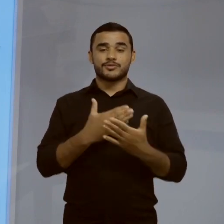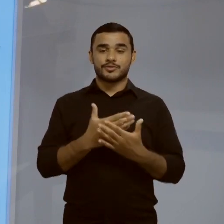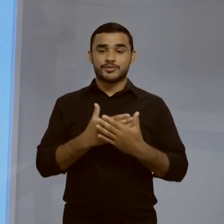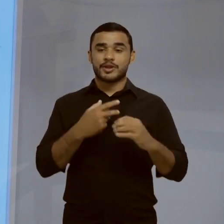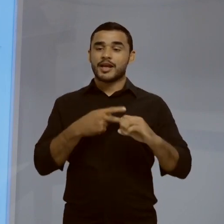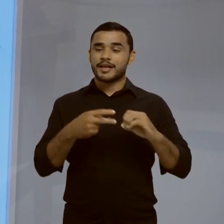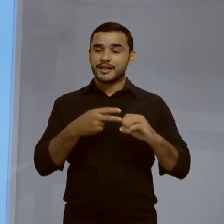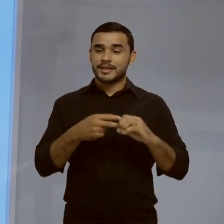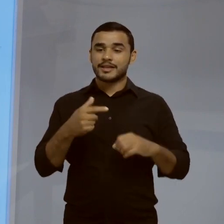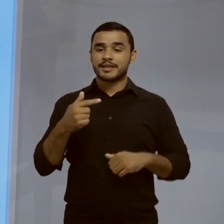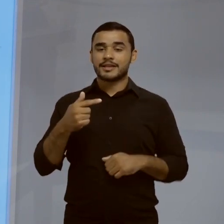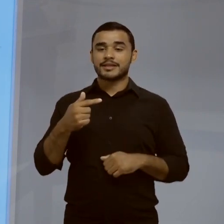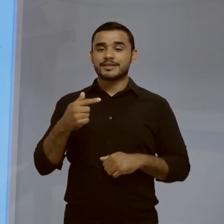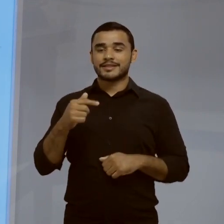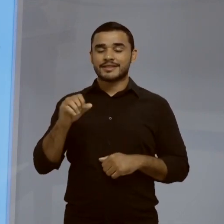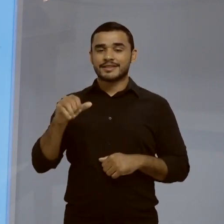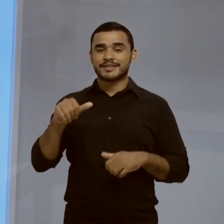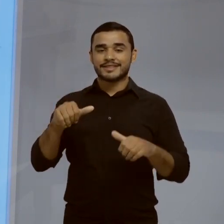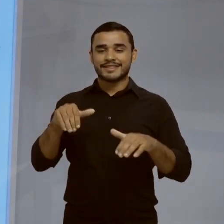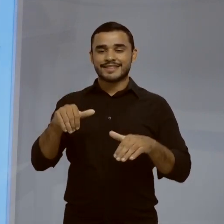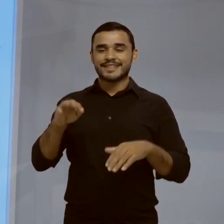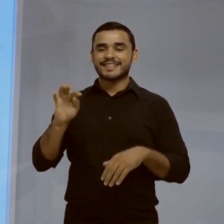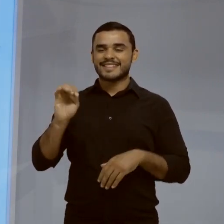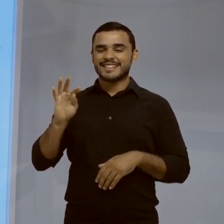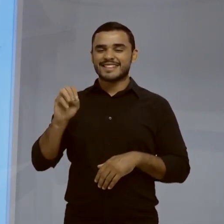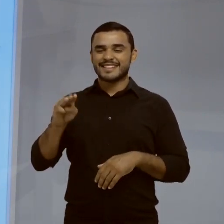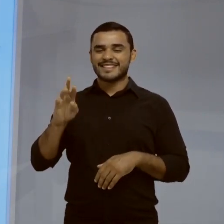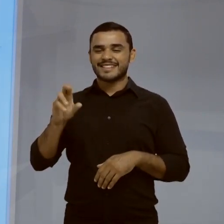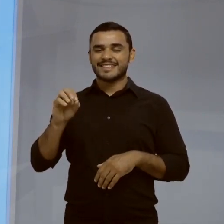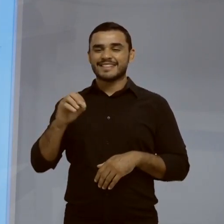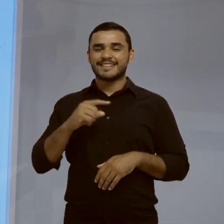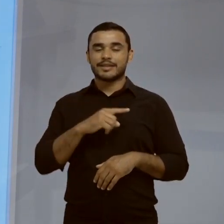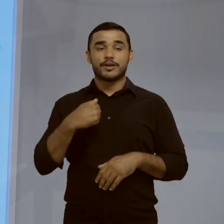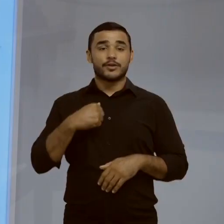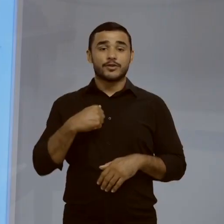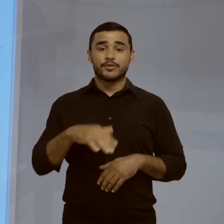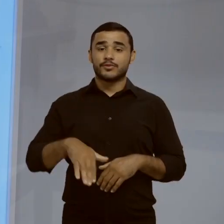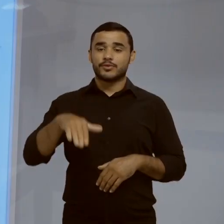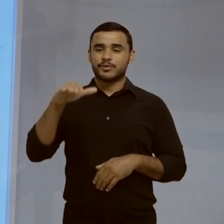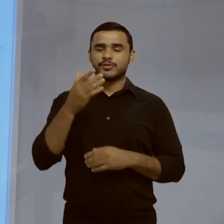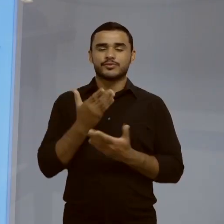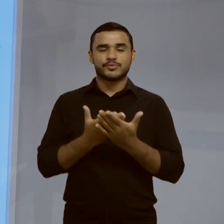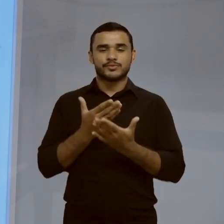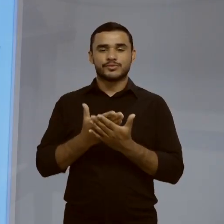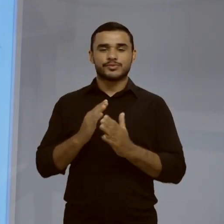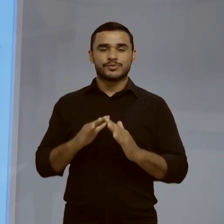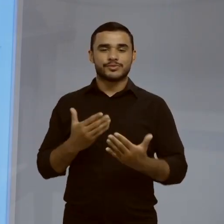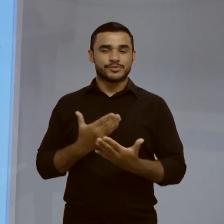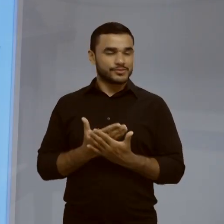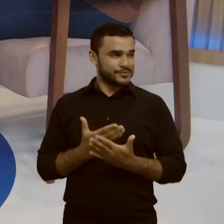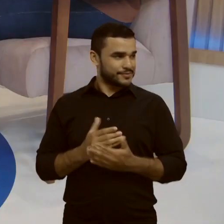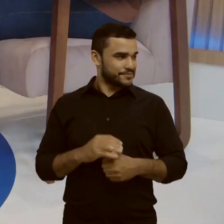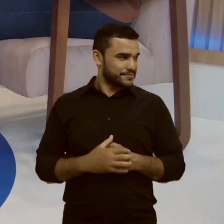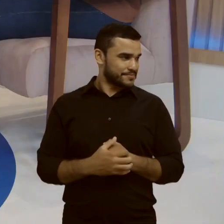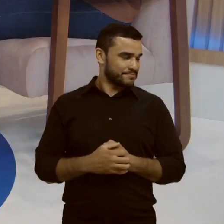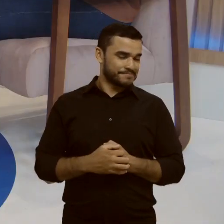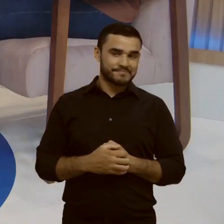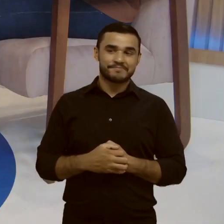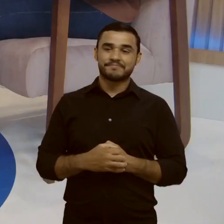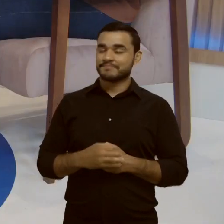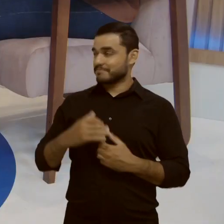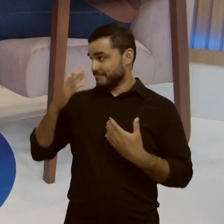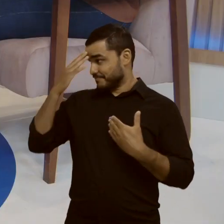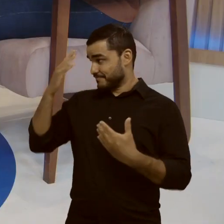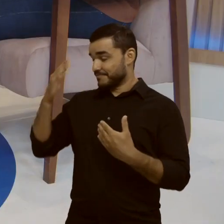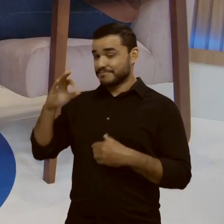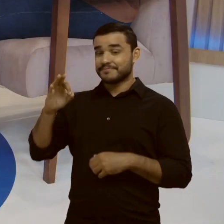Setembro, colégio que eu estudei a vida inteira, Sim. inclusive, estava contando aqui para ela. Legal. Então, Maiara, seja bem-vinda, viu? Obrigada a todos